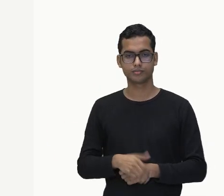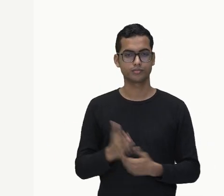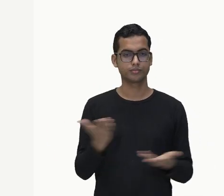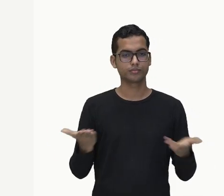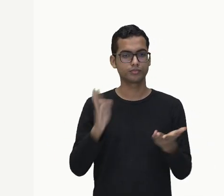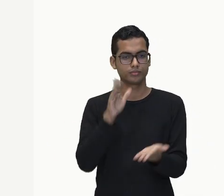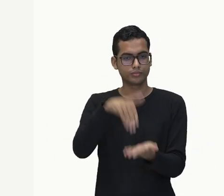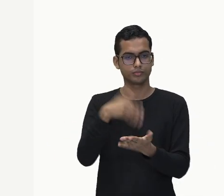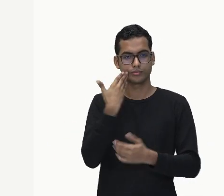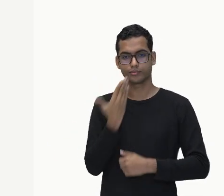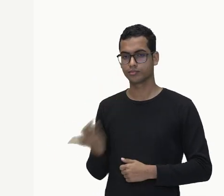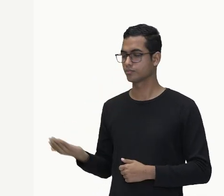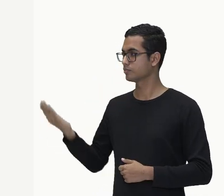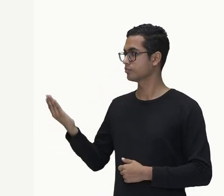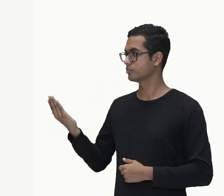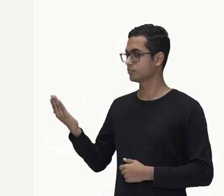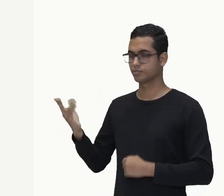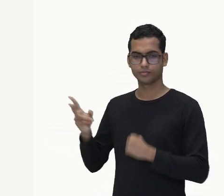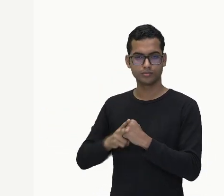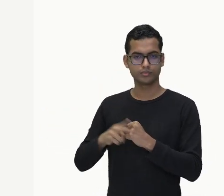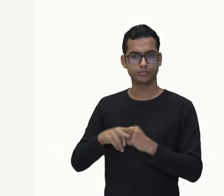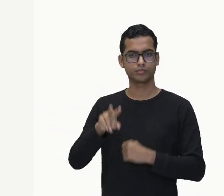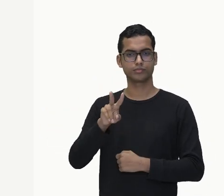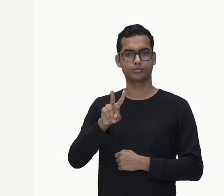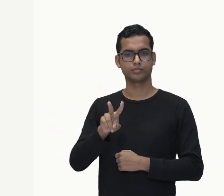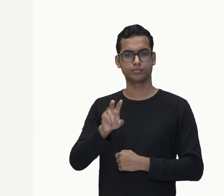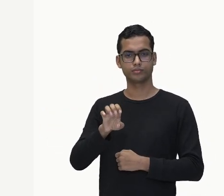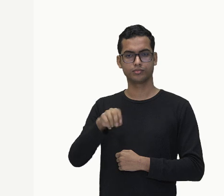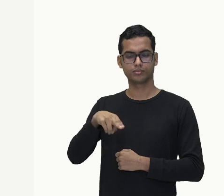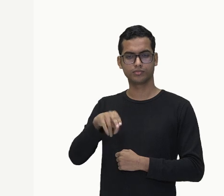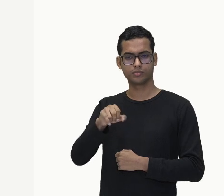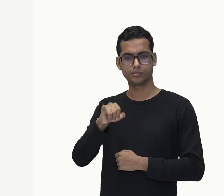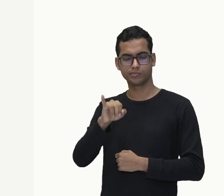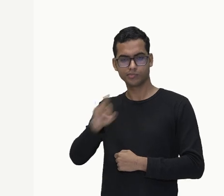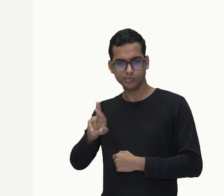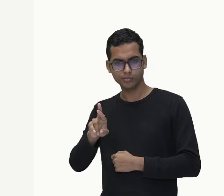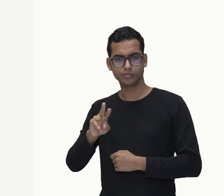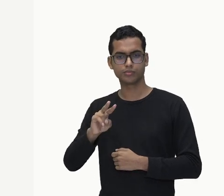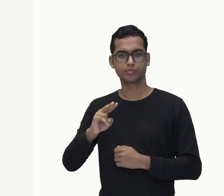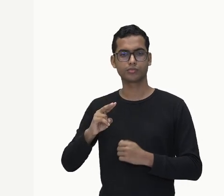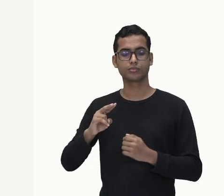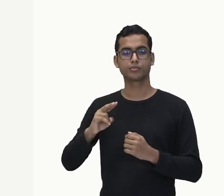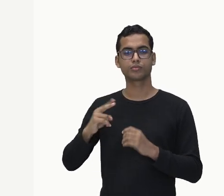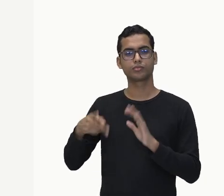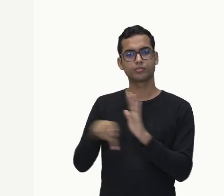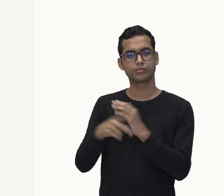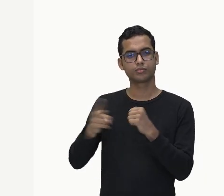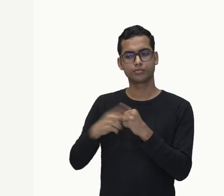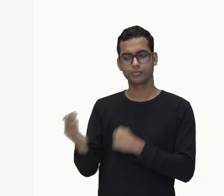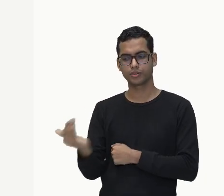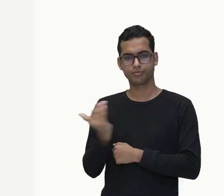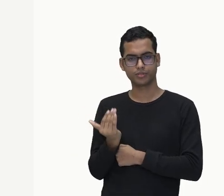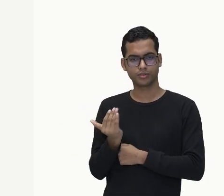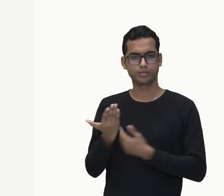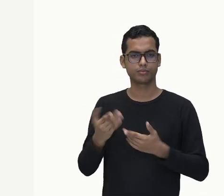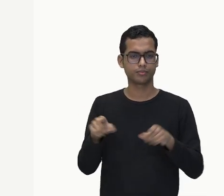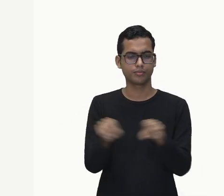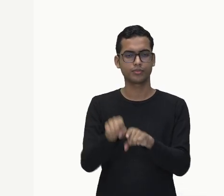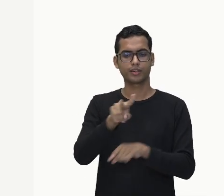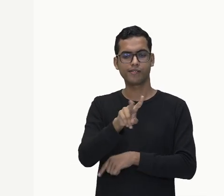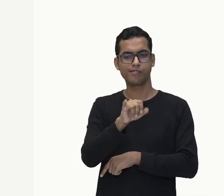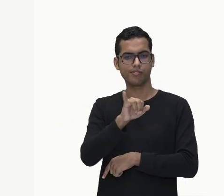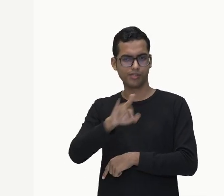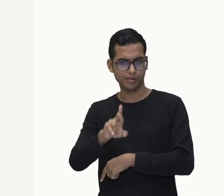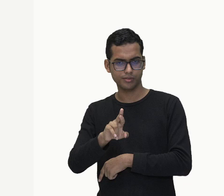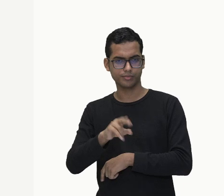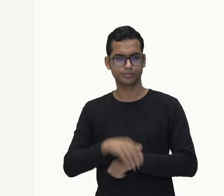Venias a menudo com quem a este lugar? Né? Venias com quem nesse lugar, a menudo? Geralmente, tu vinhas